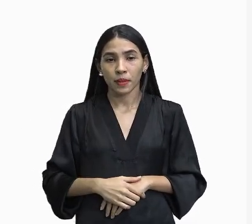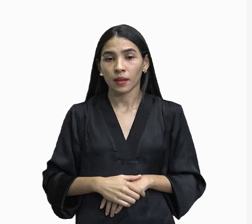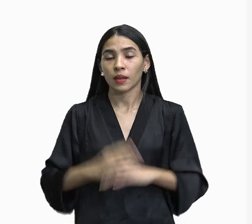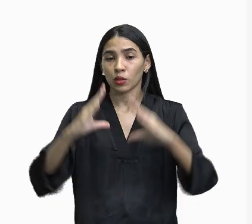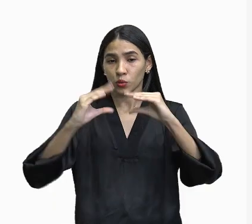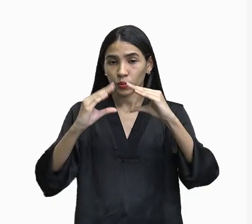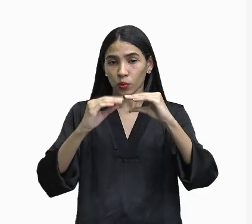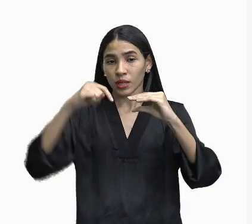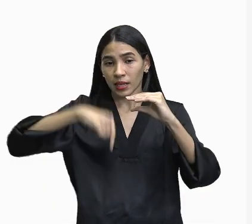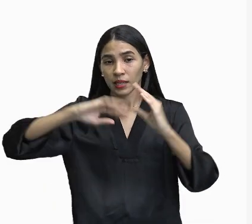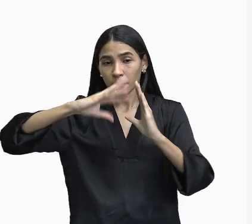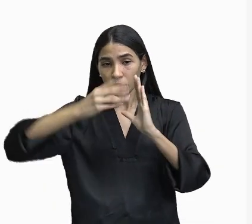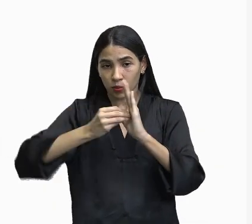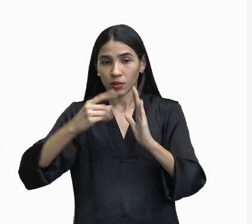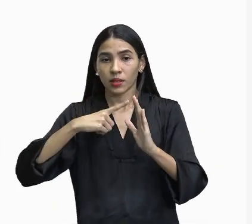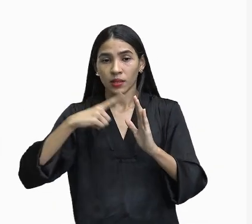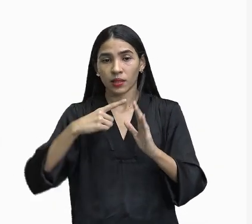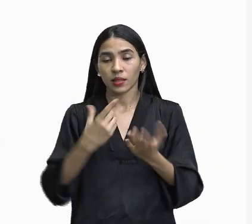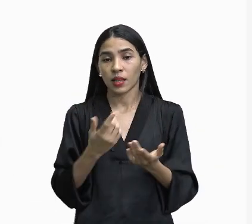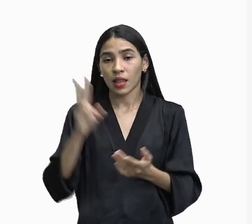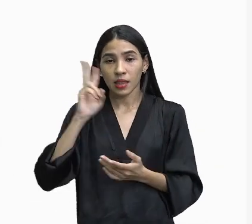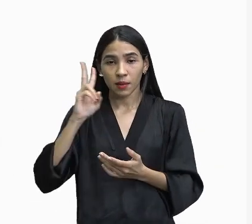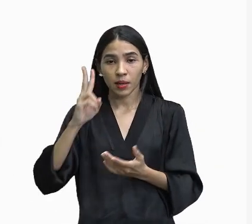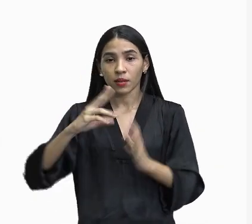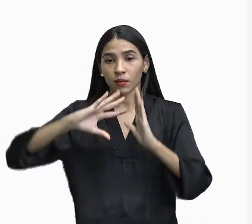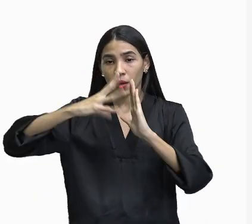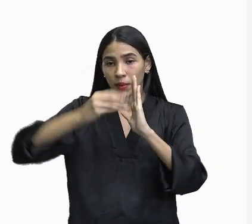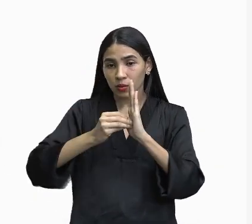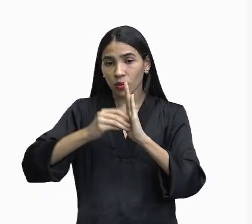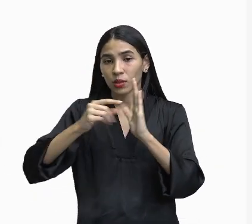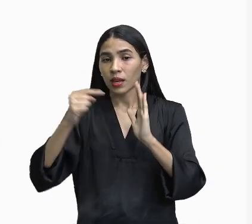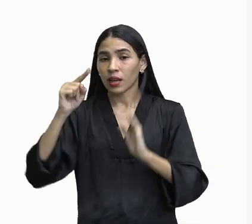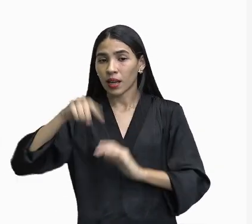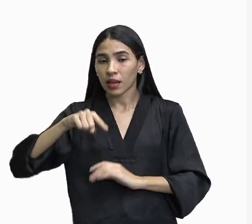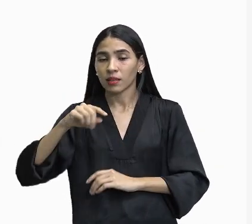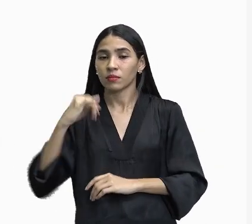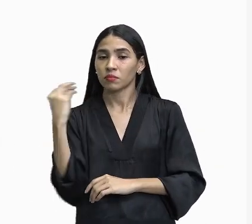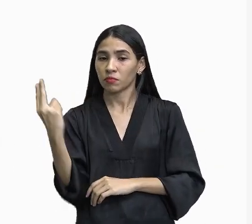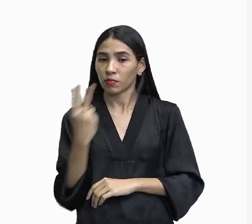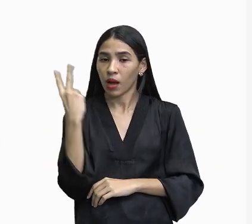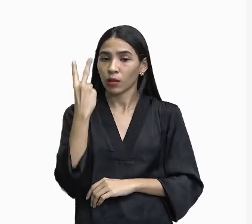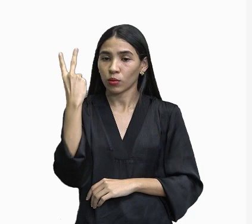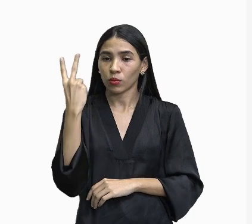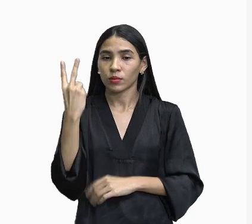que a Amazônia é certamente o bioma mais rico do país